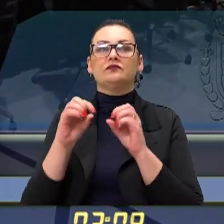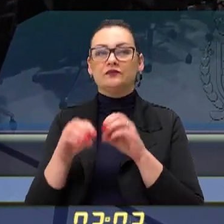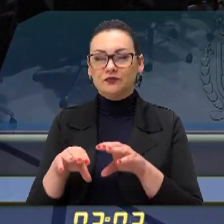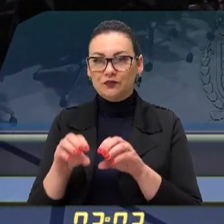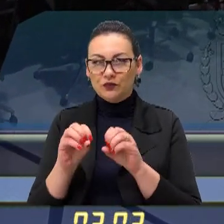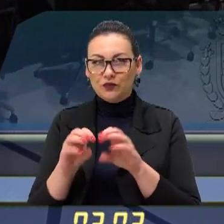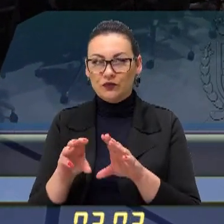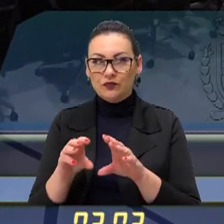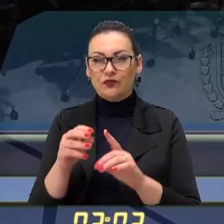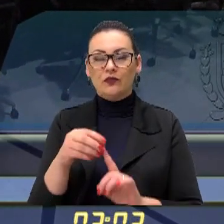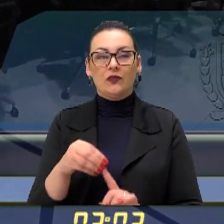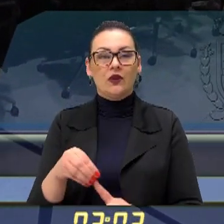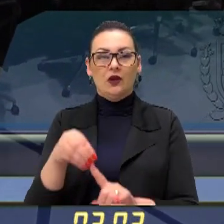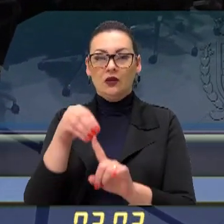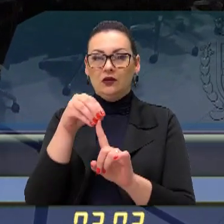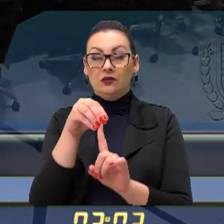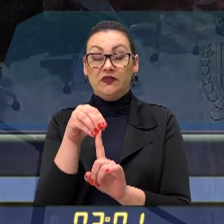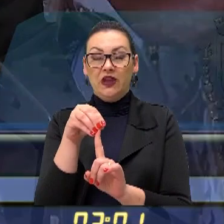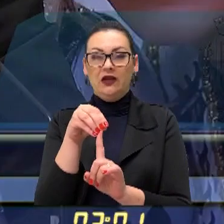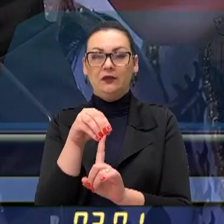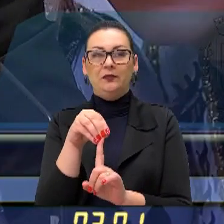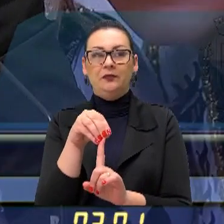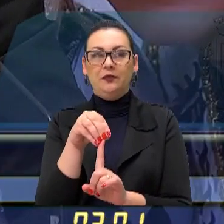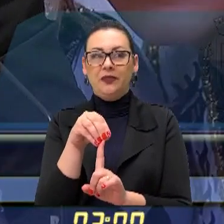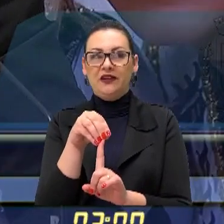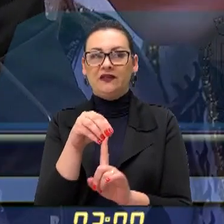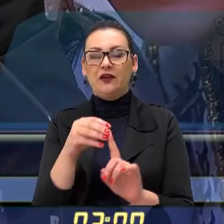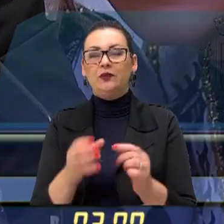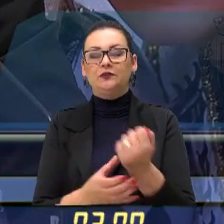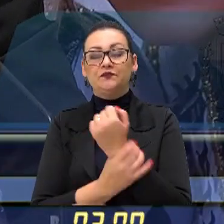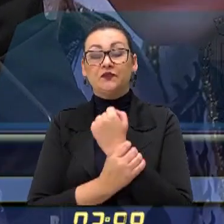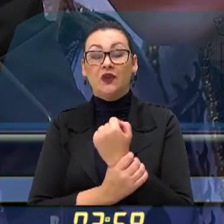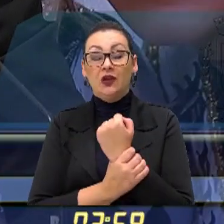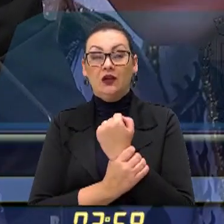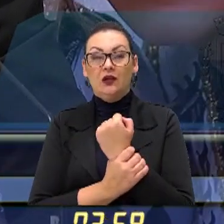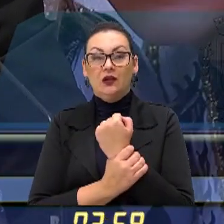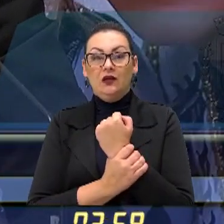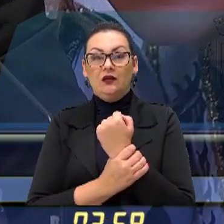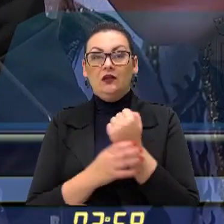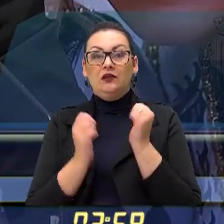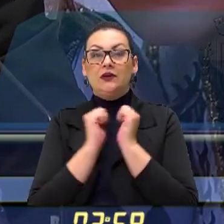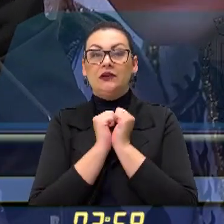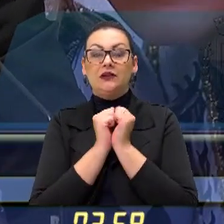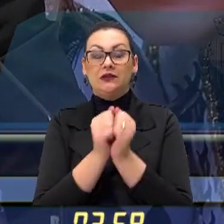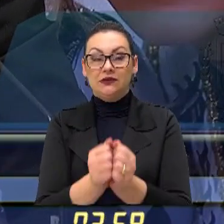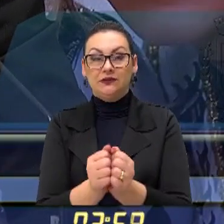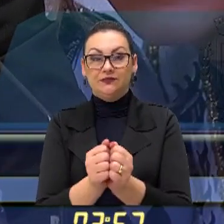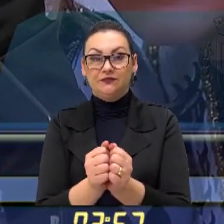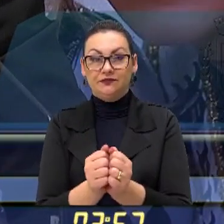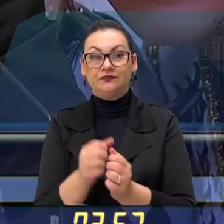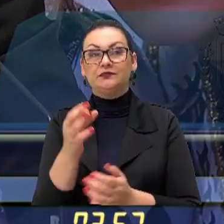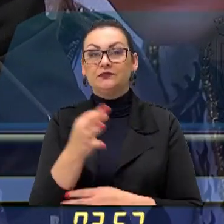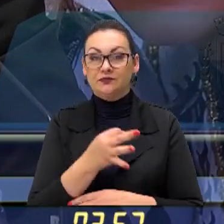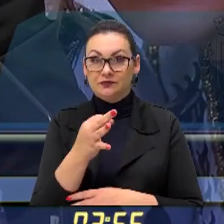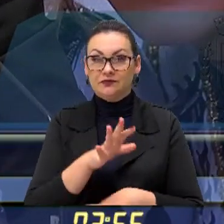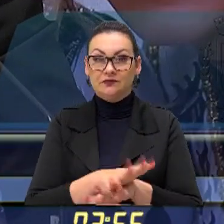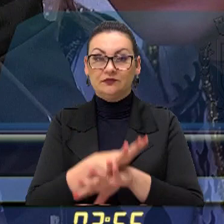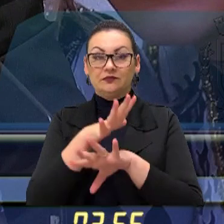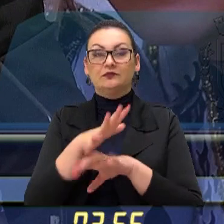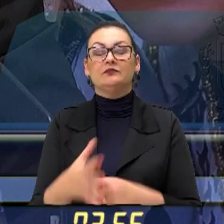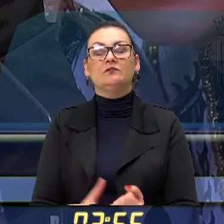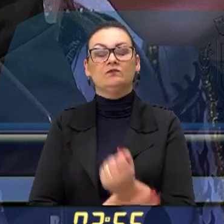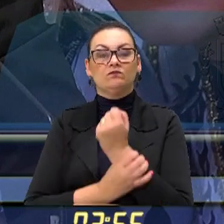era prioridade e é prioridade, mas hoje segurança eu coloco junto. E com certeza vai dar mais